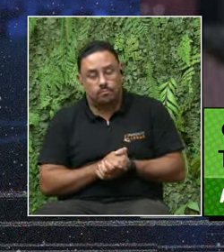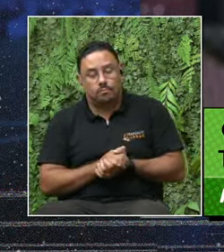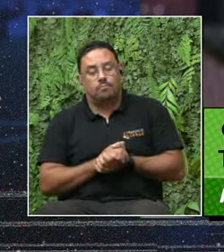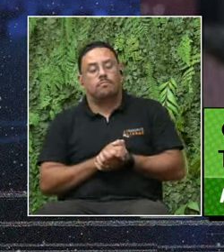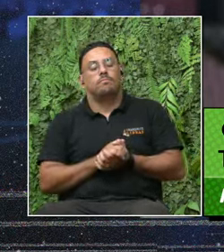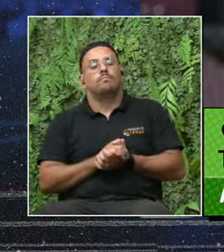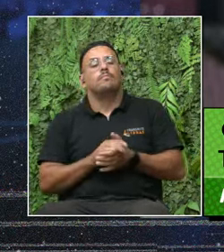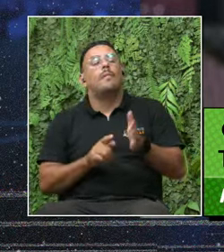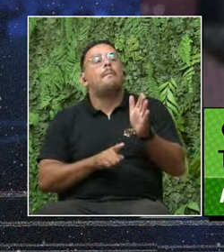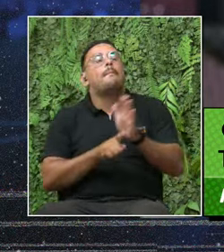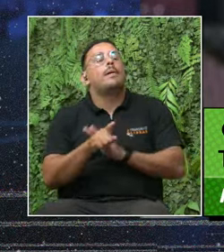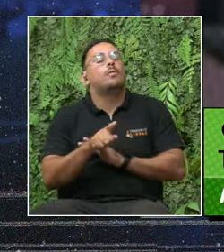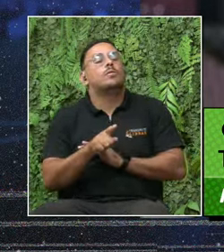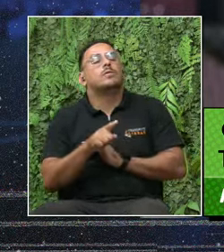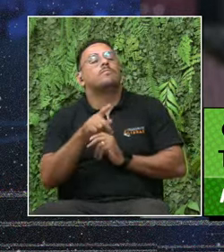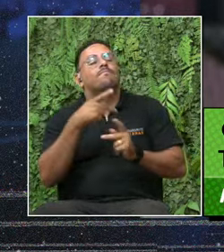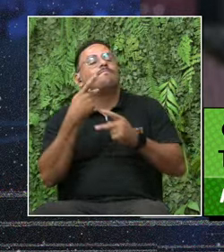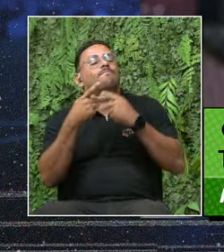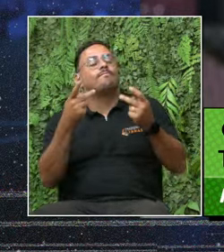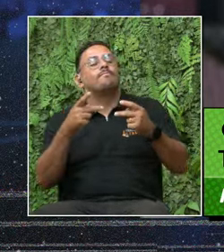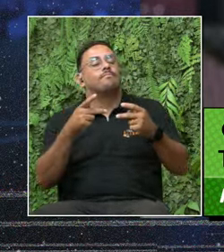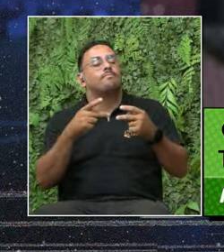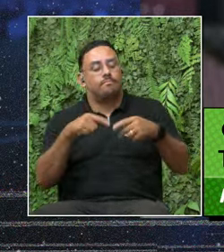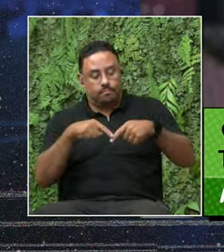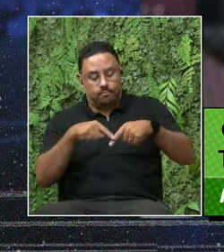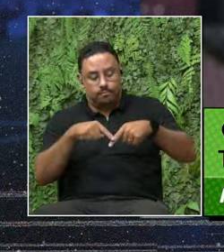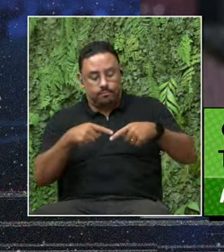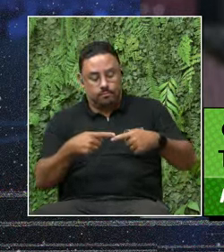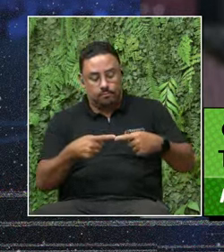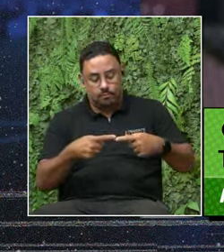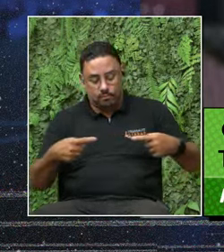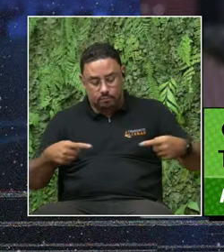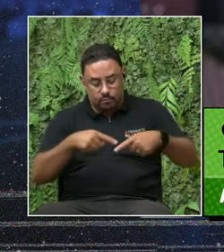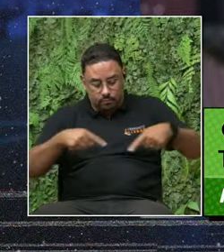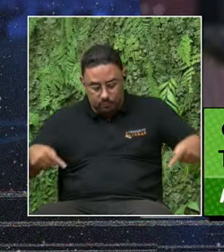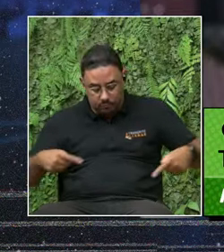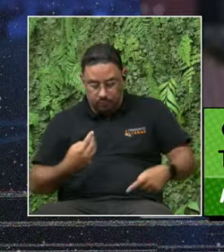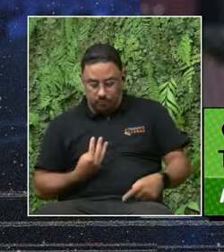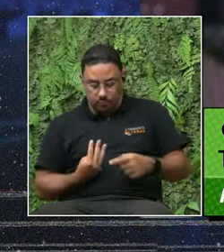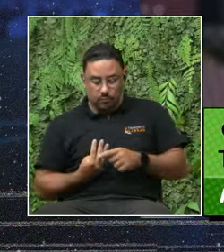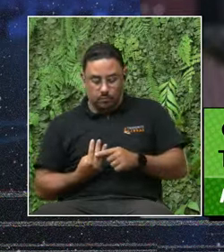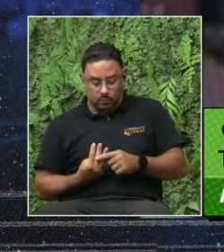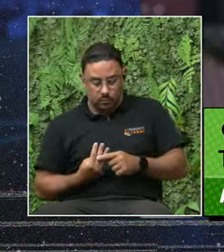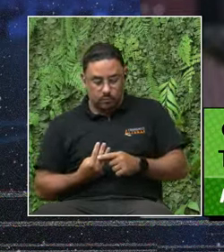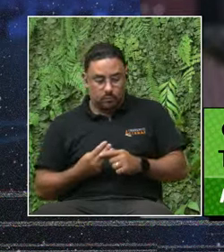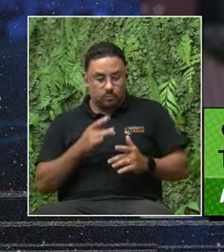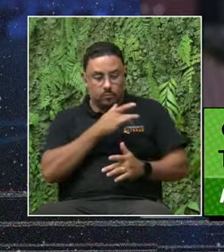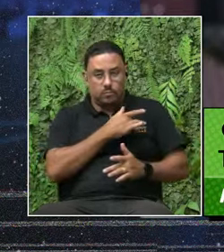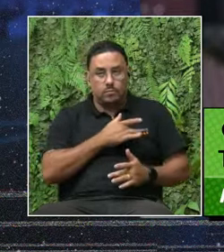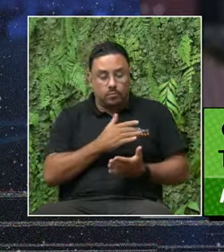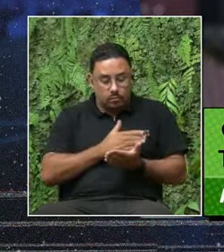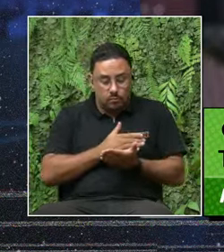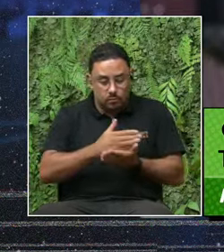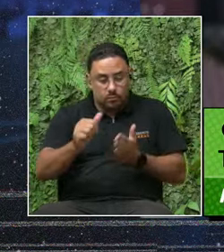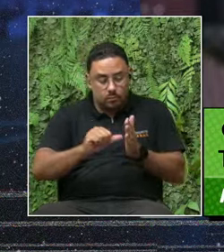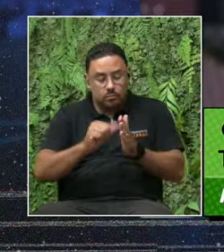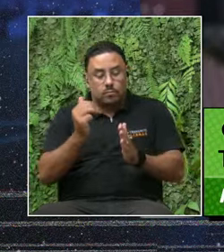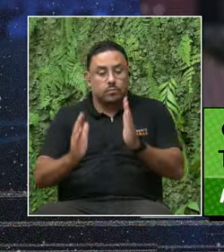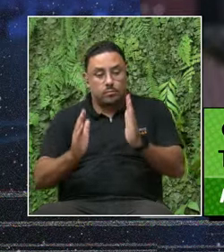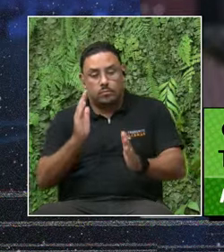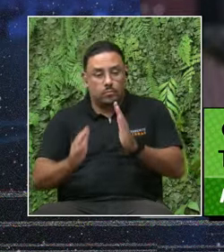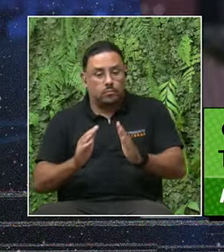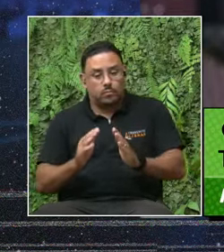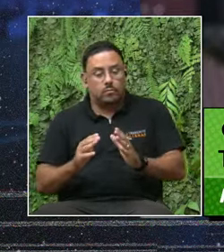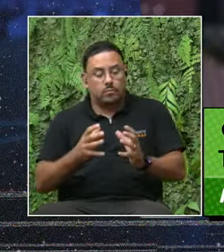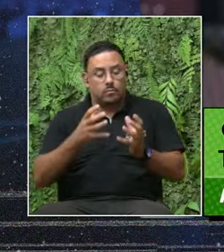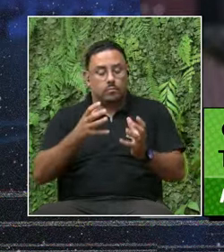arco quando você fala aí dessa linha de três o Cruzeiro hoje desde o início no primeiro tempo principalmente Abrindo mão de estar com